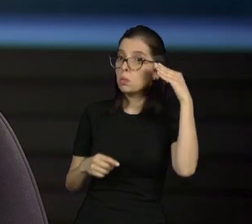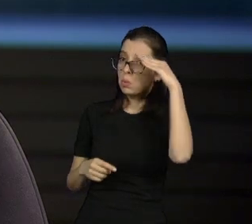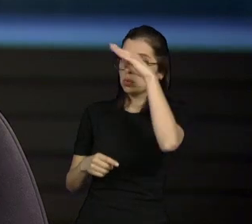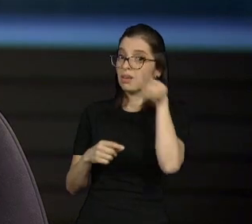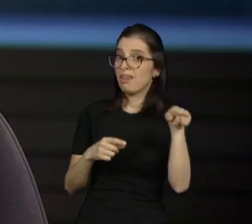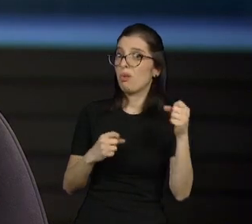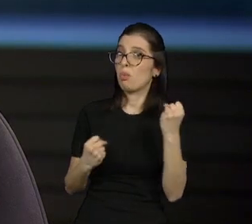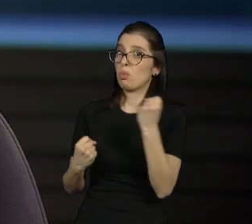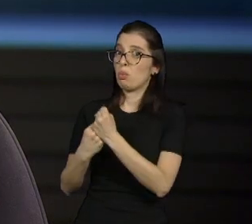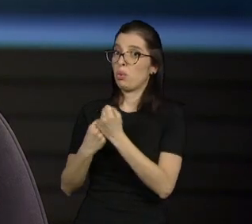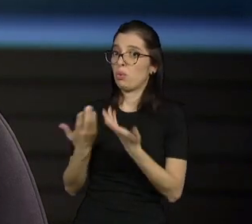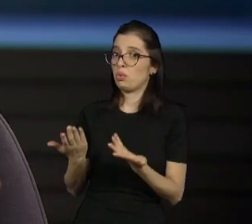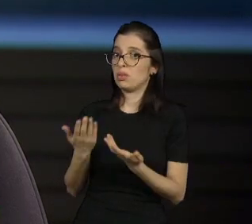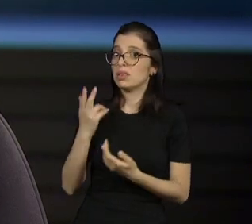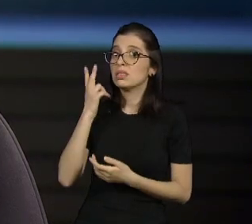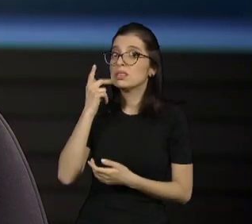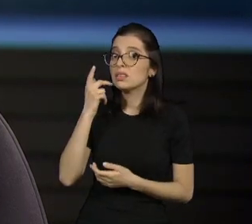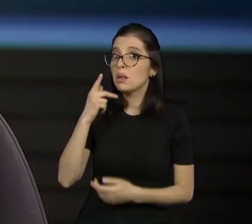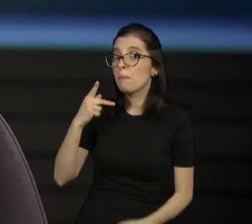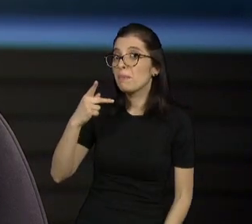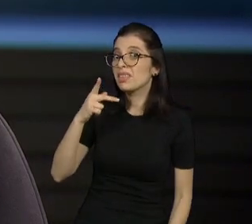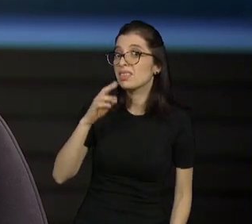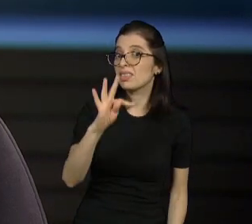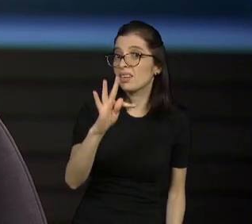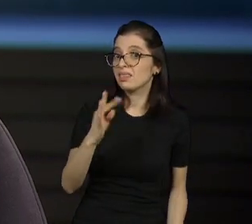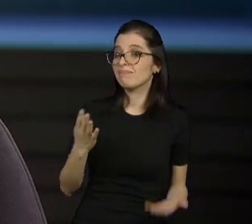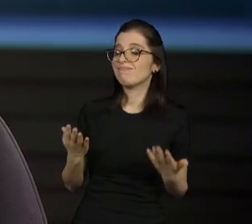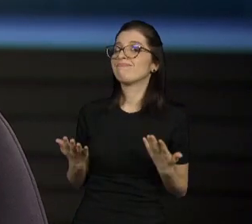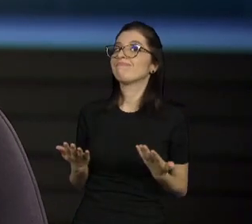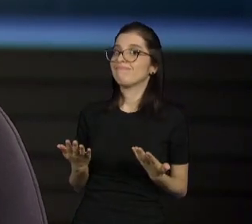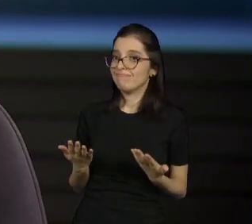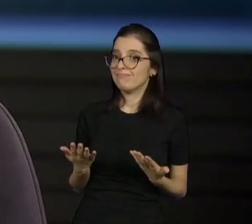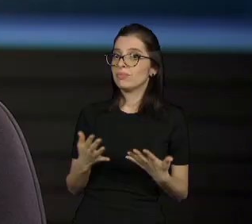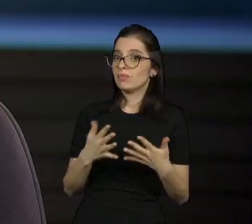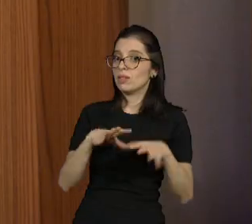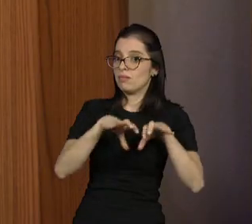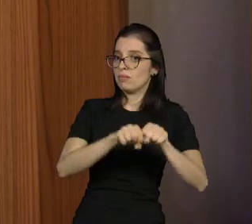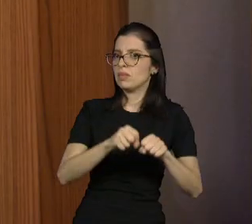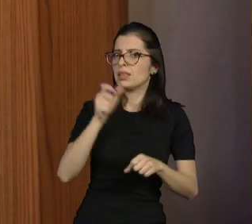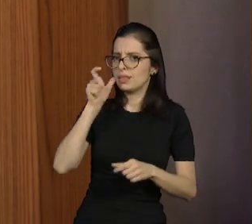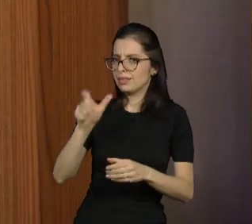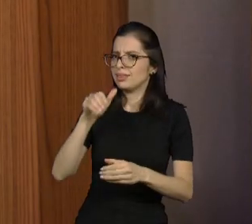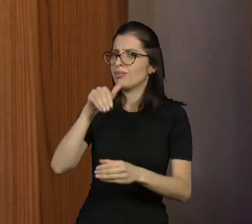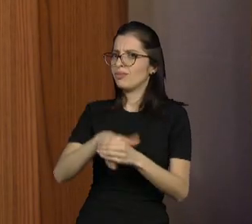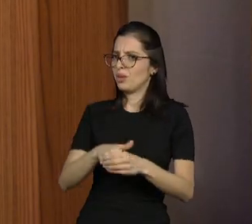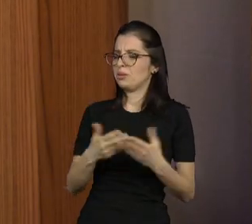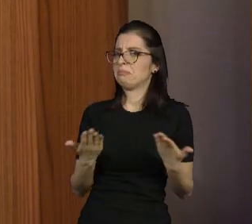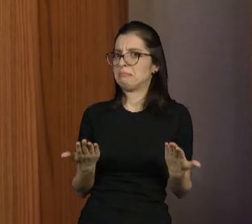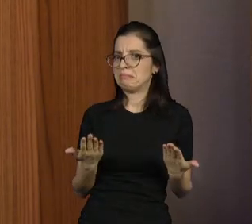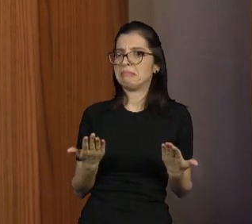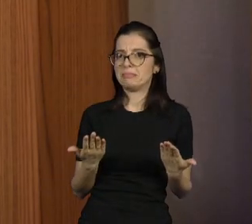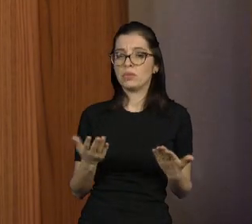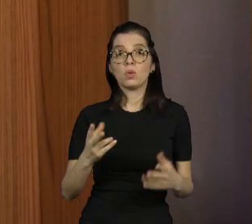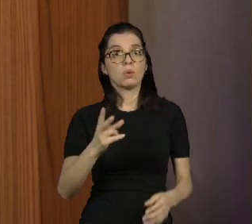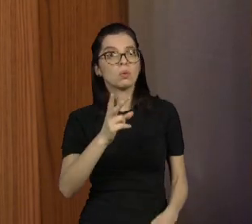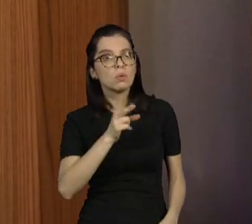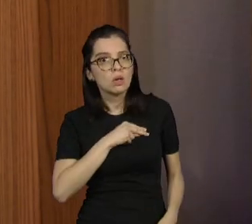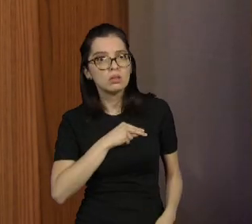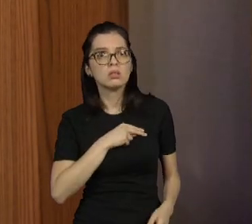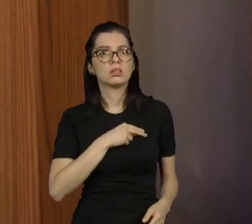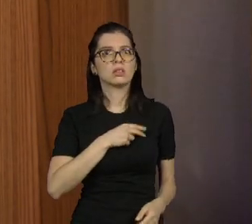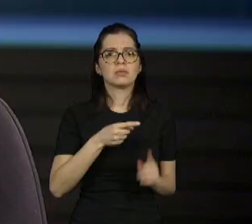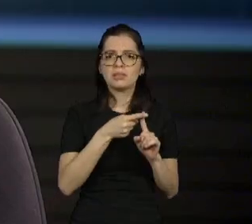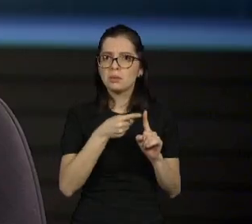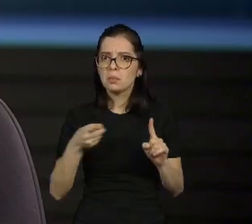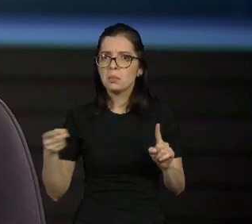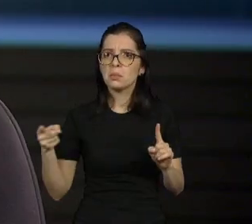terra governada pelo PT e pelos Ferreira Gomes. É uma eleição muito interessante. E me parece um dos efeitos mais claros dessa primeira semana de horário